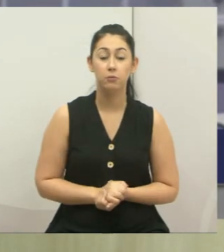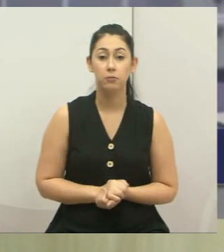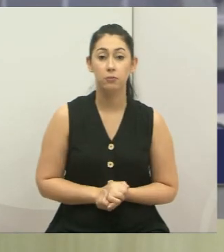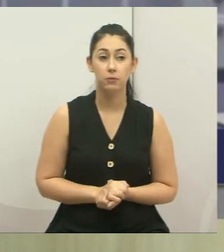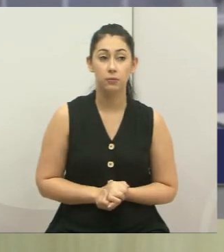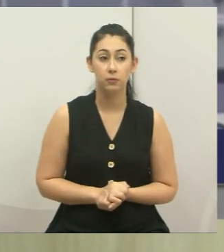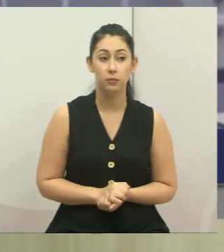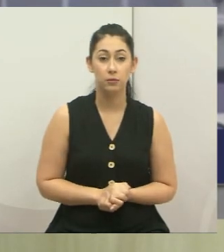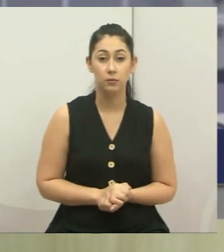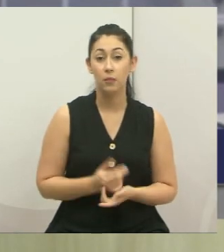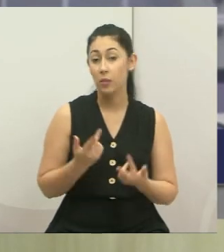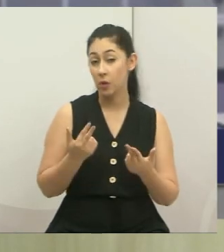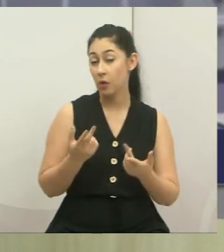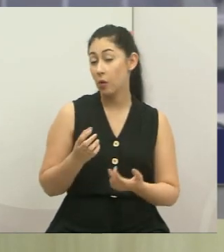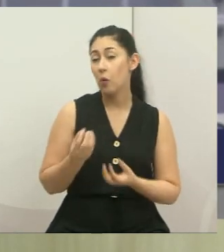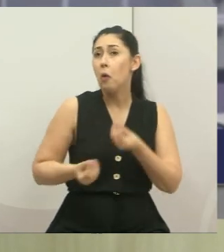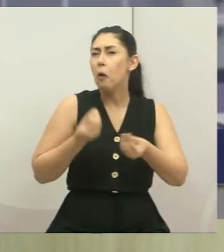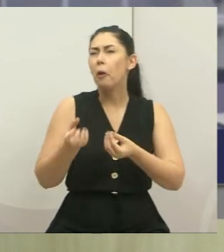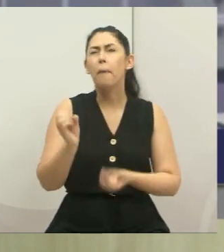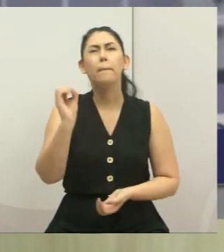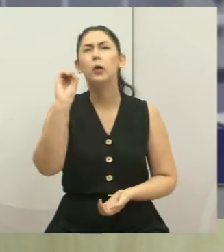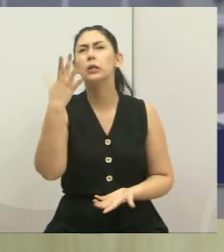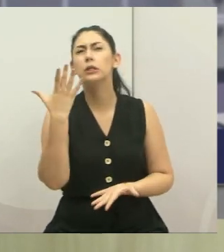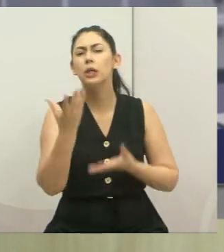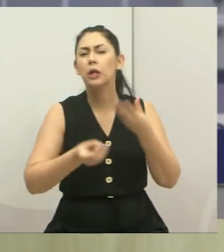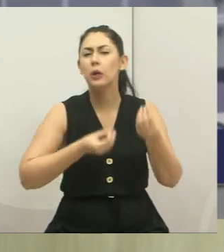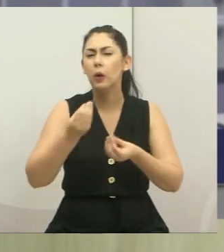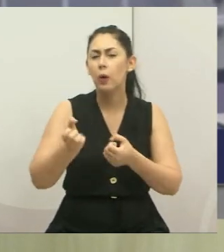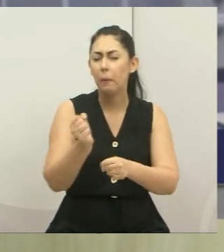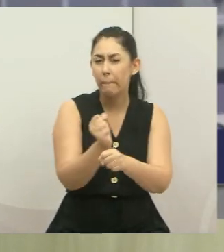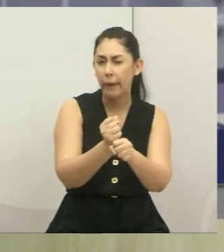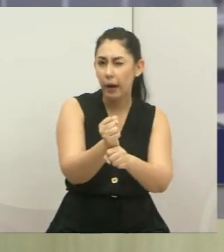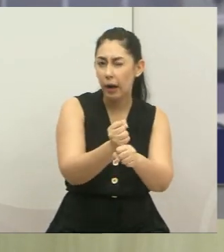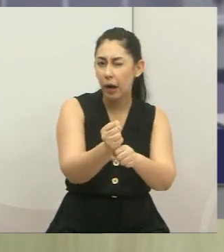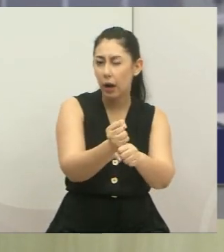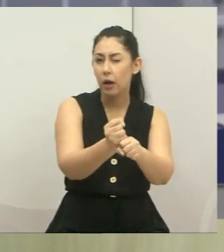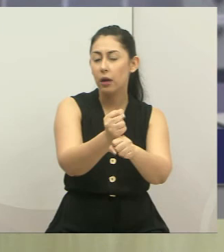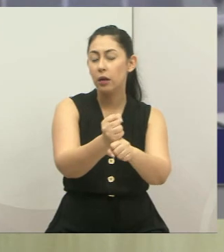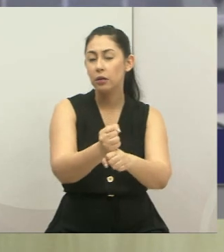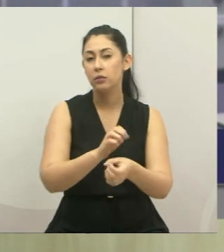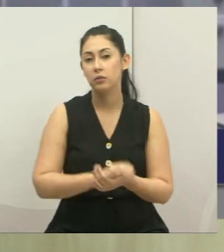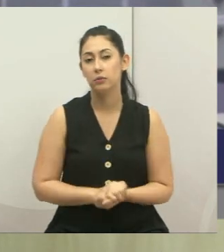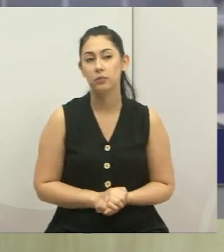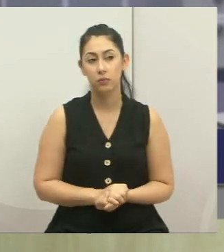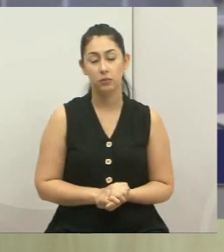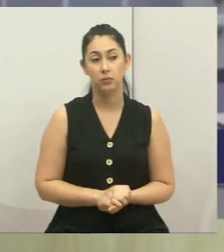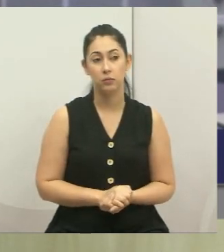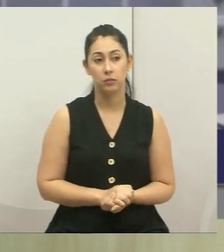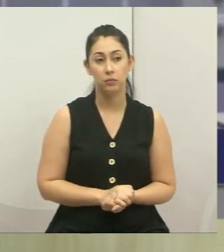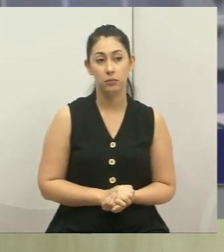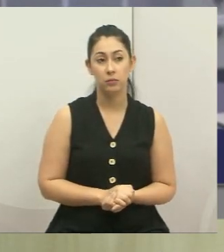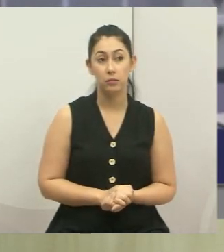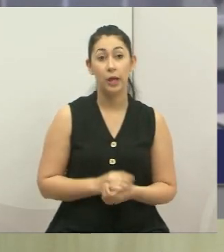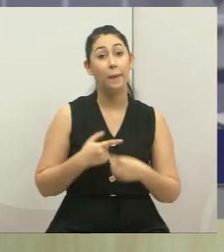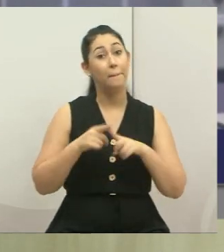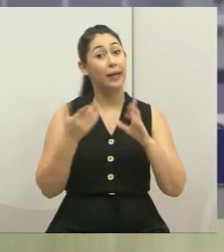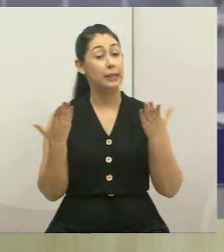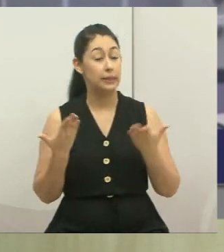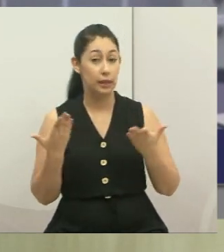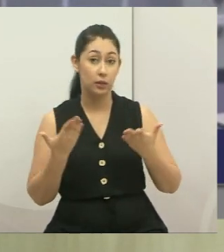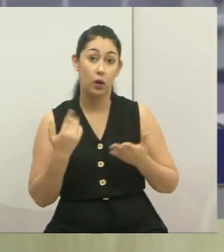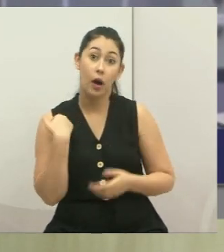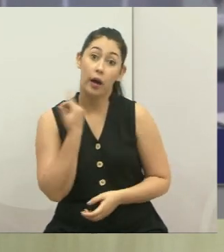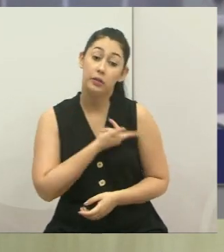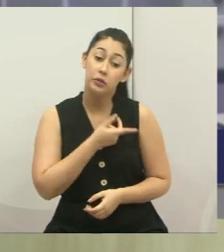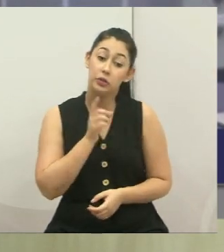como acontecerá aí o saneamento nesses próximos anos em função da aprovação dessa lei. Então, por enquanto, que a